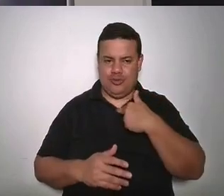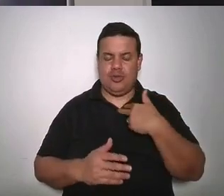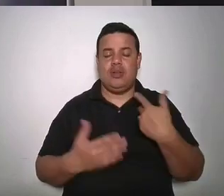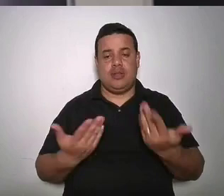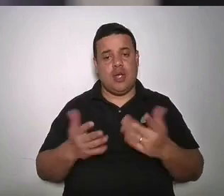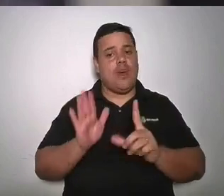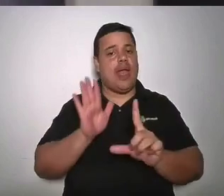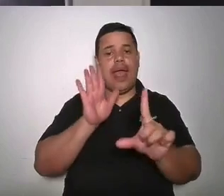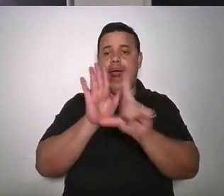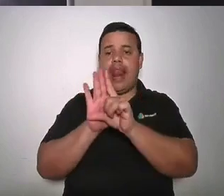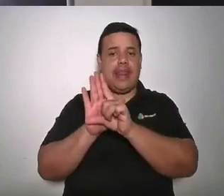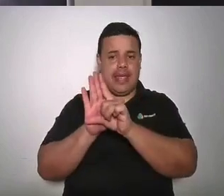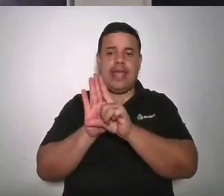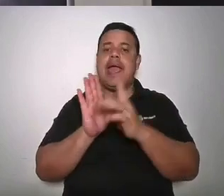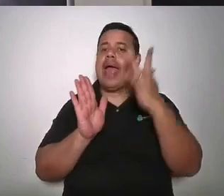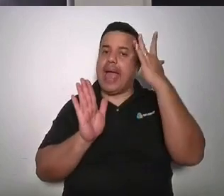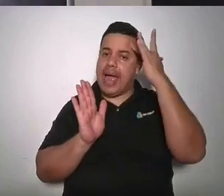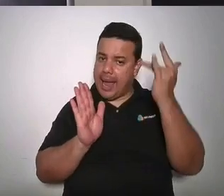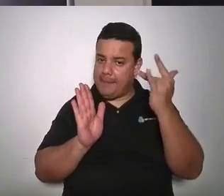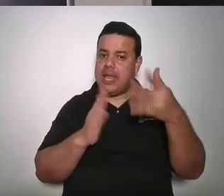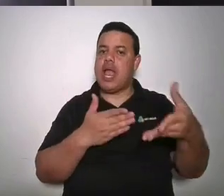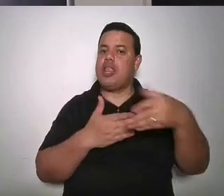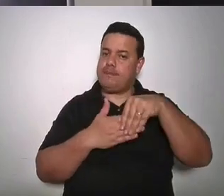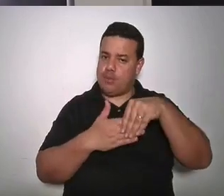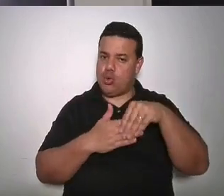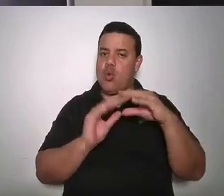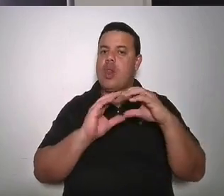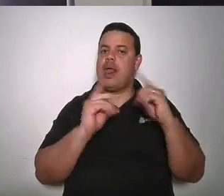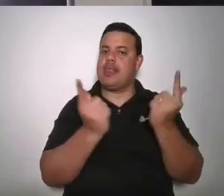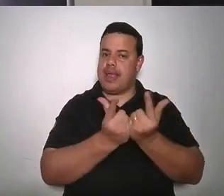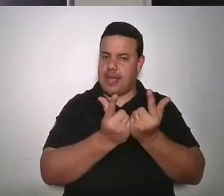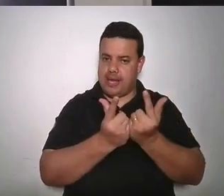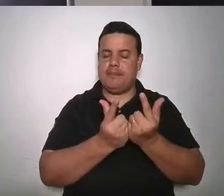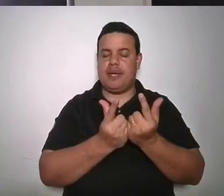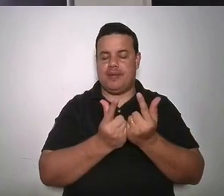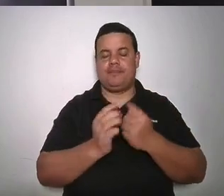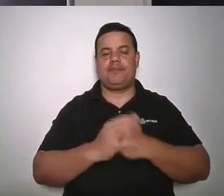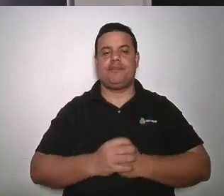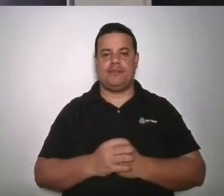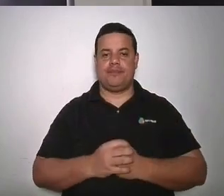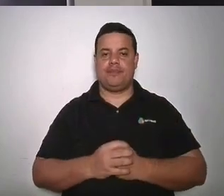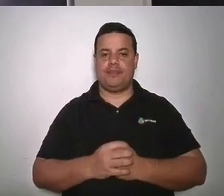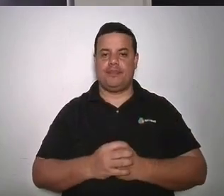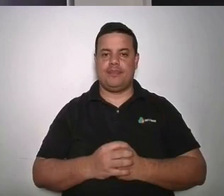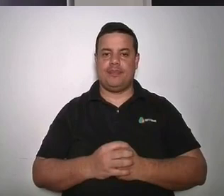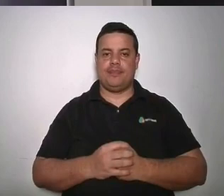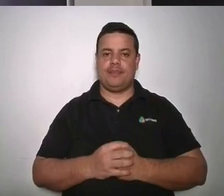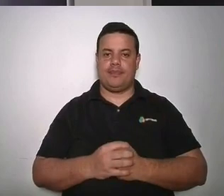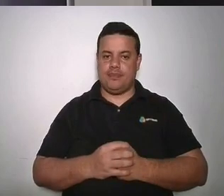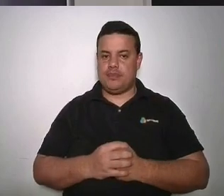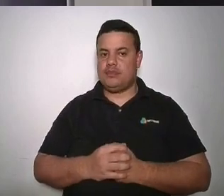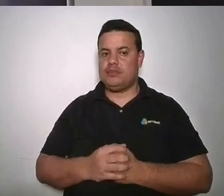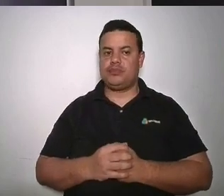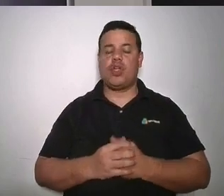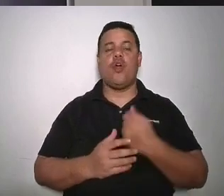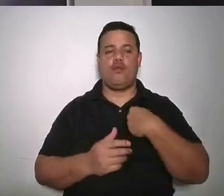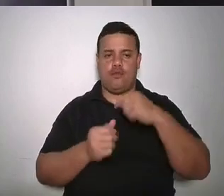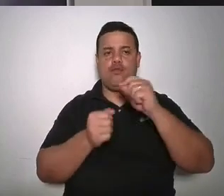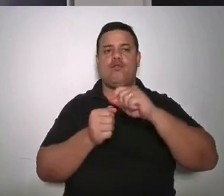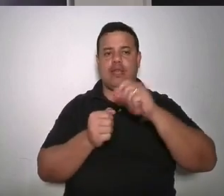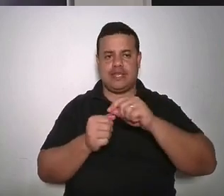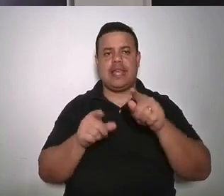lei. Amanhã a gente vai protocolar na Câmara Municipal. Eu vou fazer também a